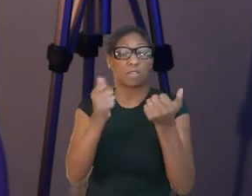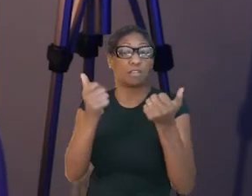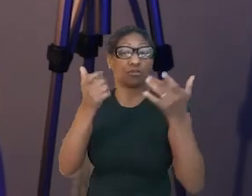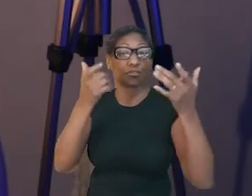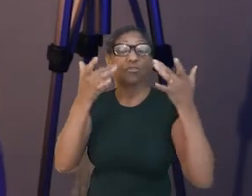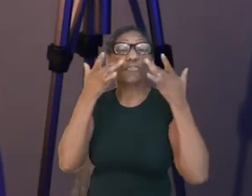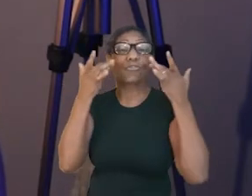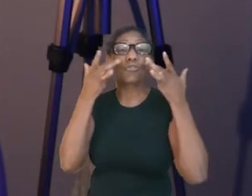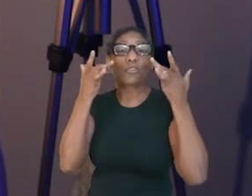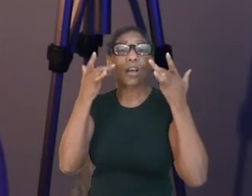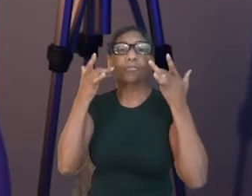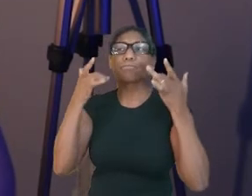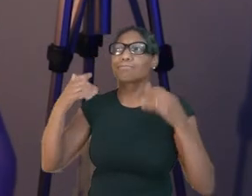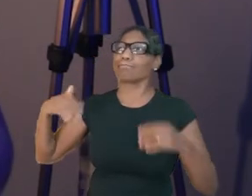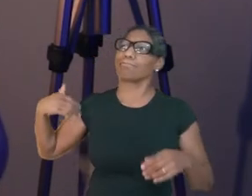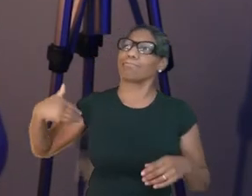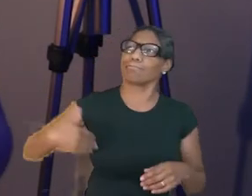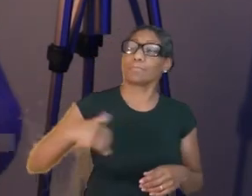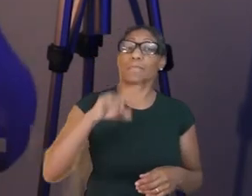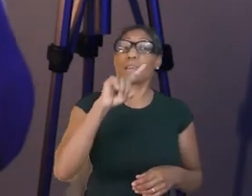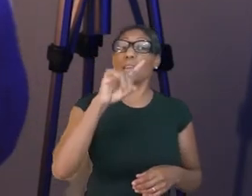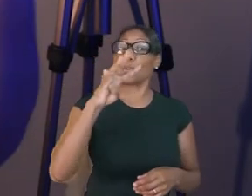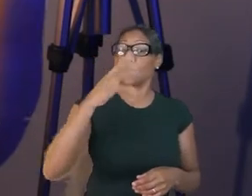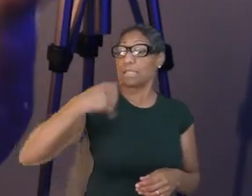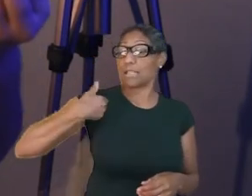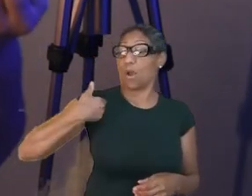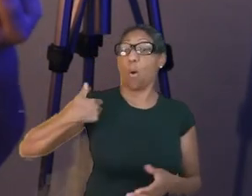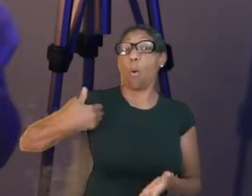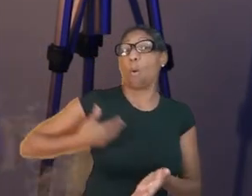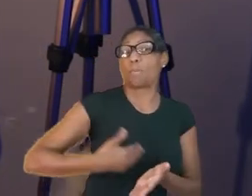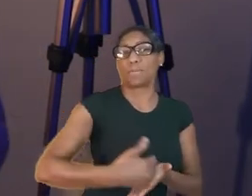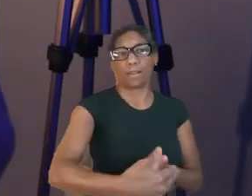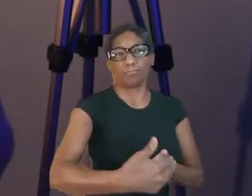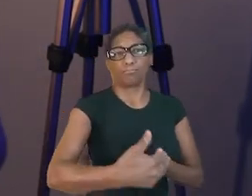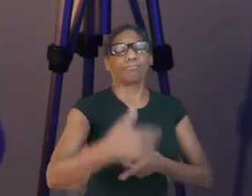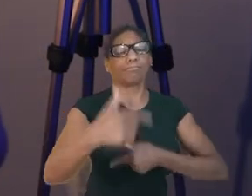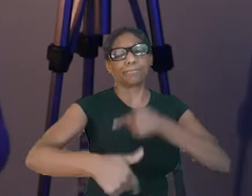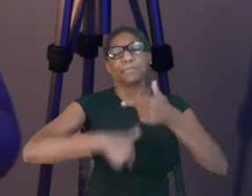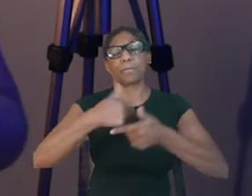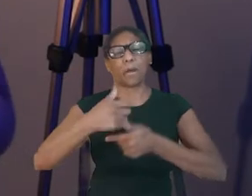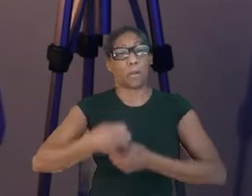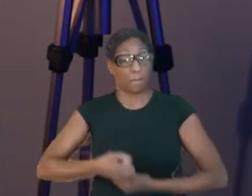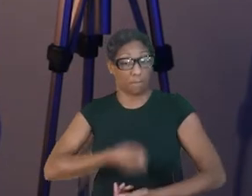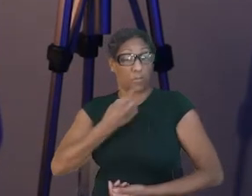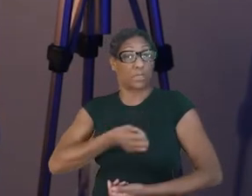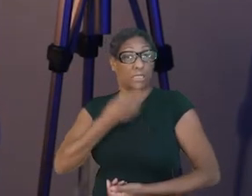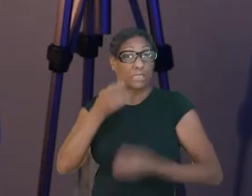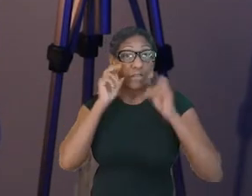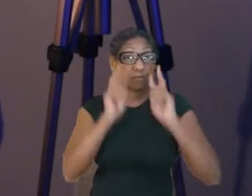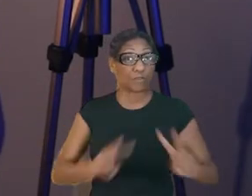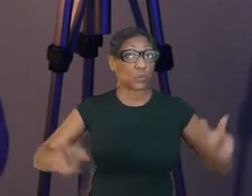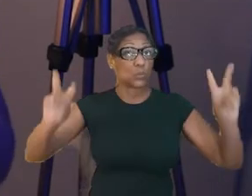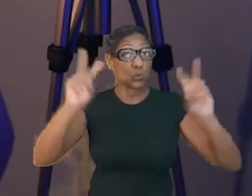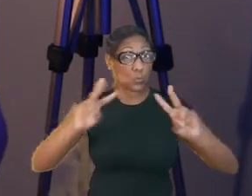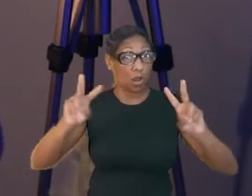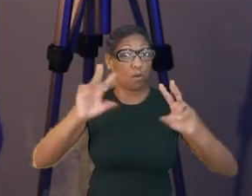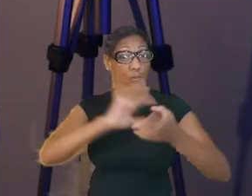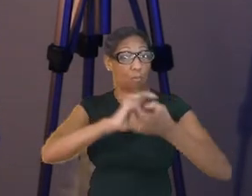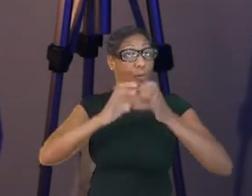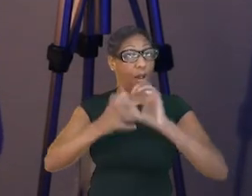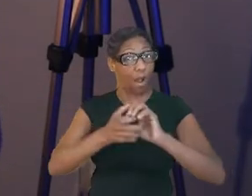acompanha desde os 14 anos, e acredito que muito do meu trabalho sobre poesia visual e direção de arte